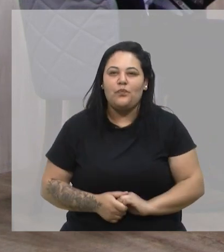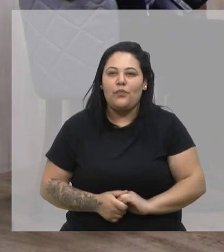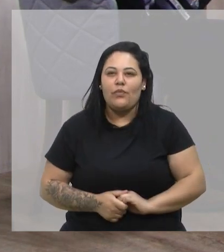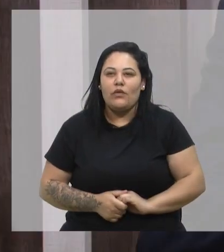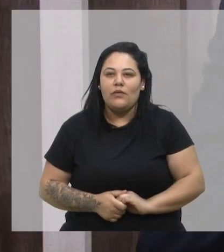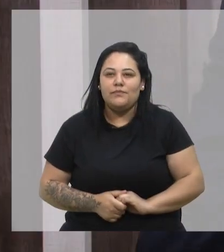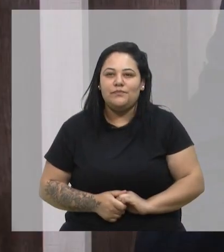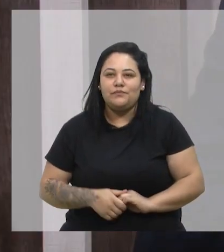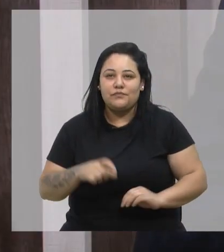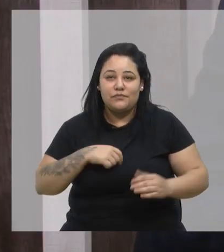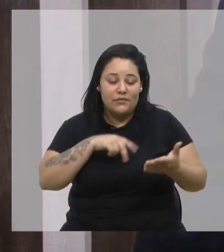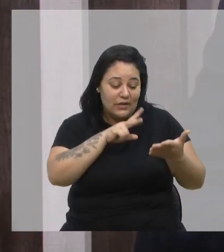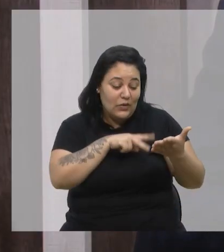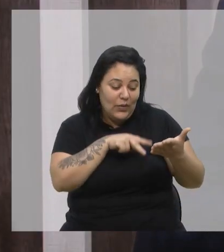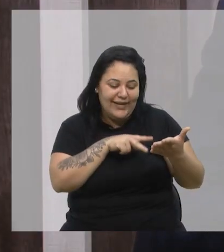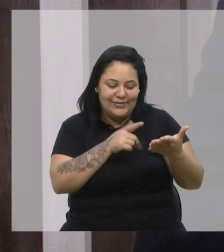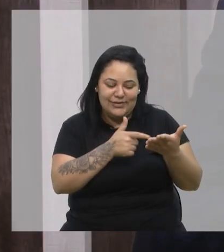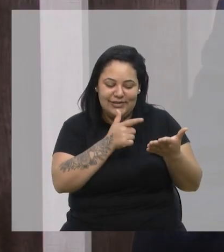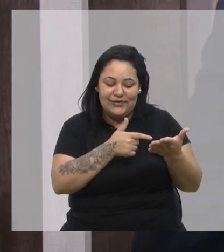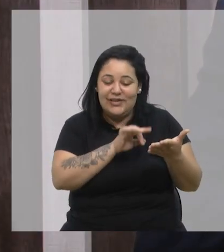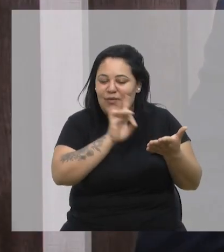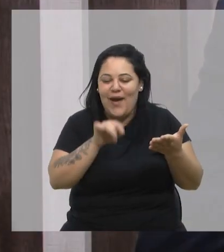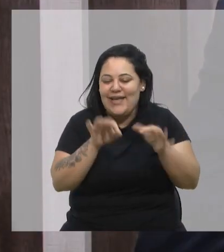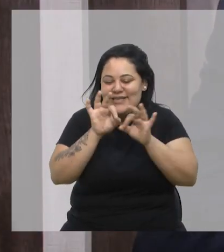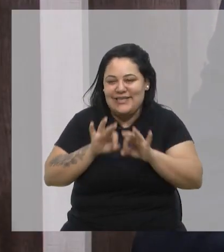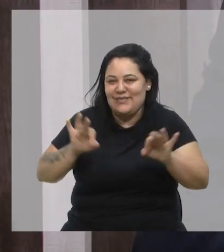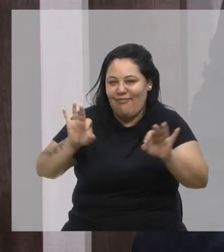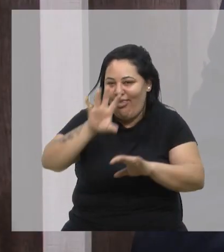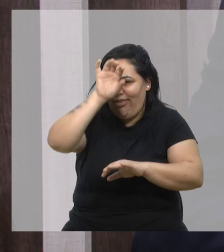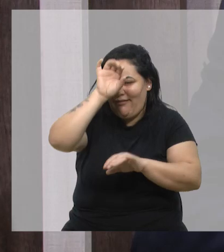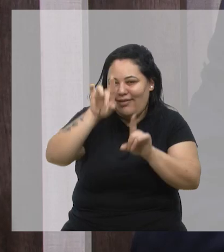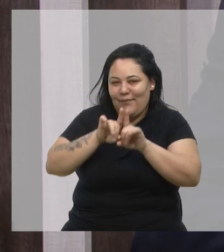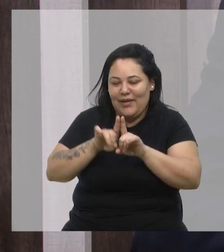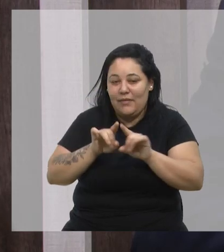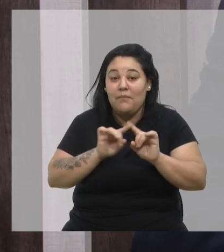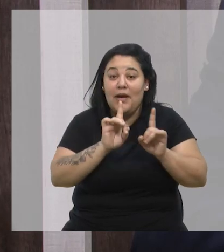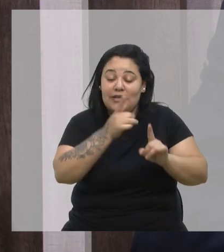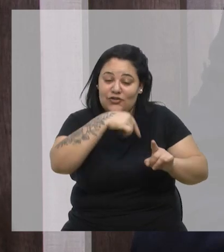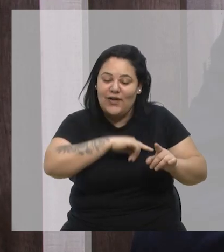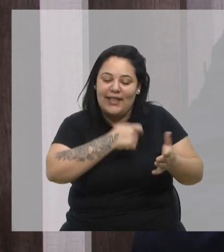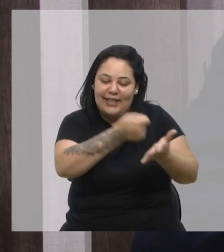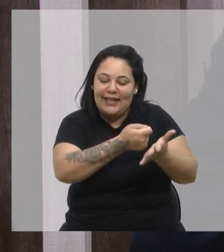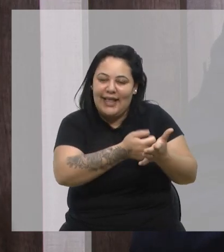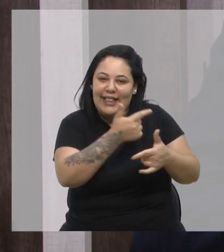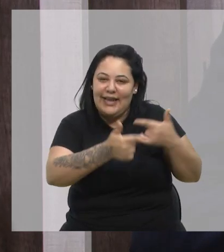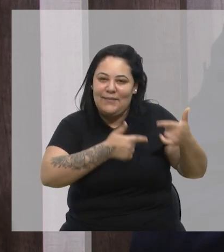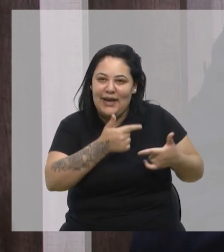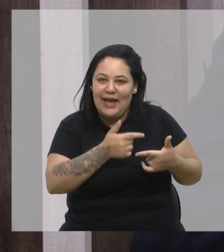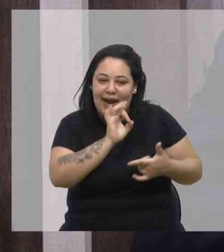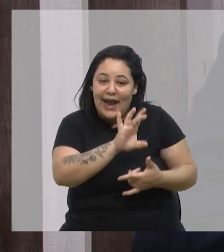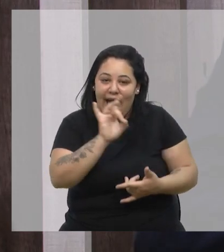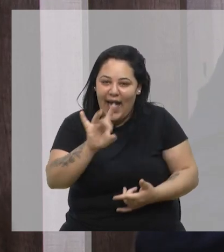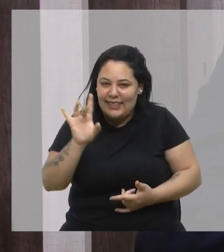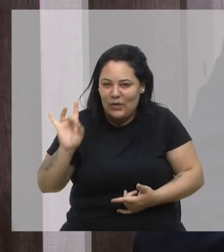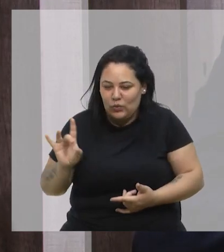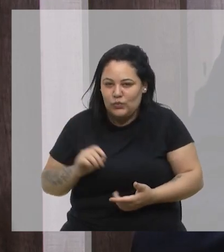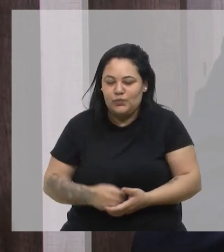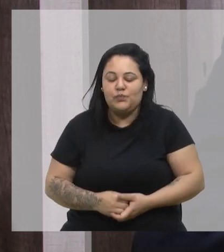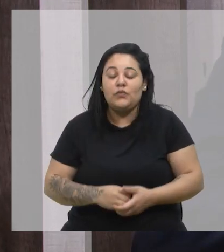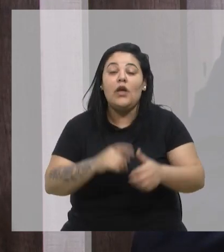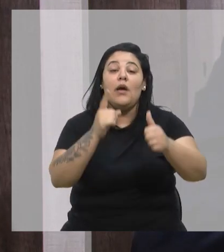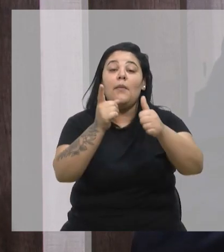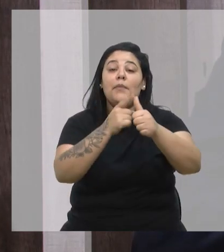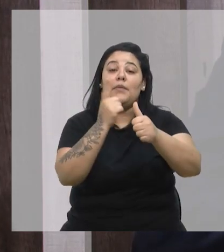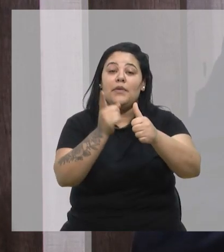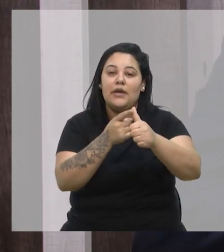menos. Tentando aqui me valer até de colinhos, porque não é tão simples decorar, mas vamos tentar trabalhar agora conto